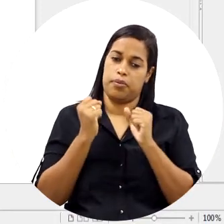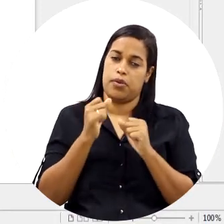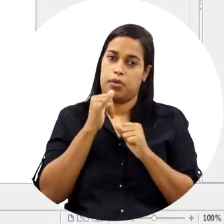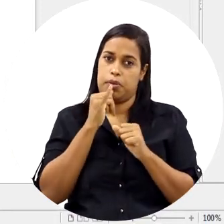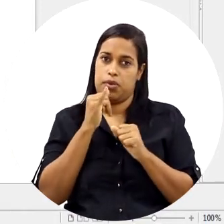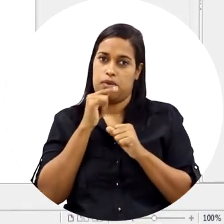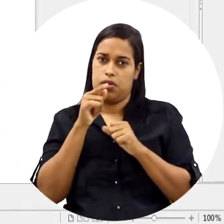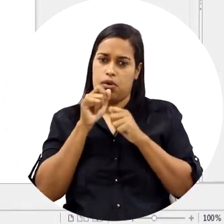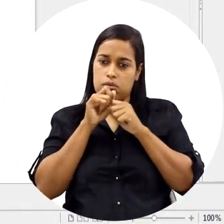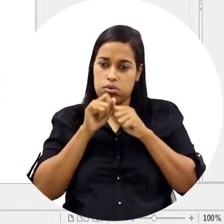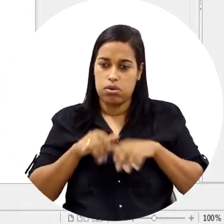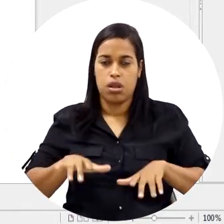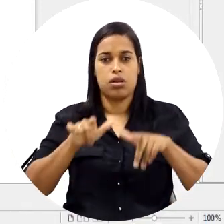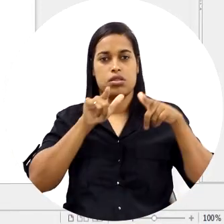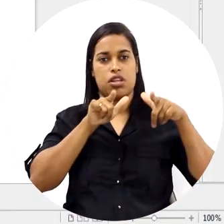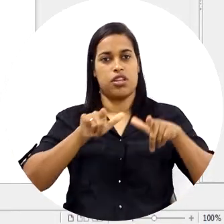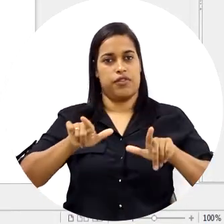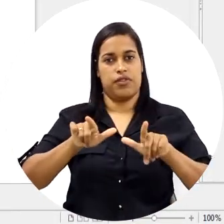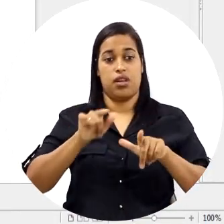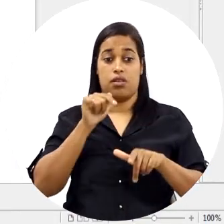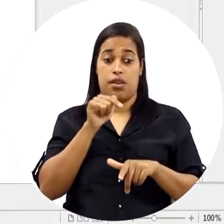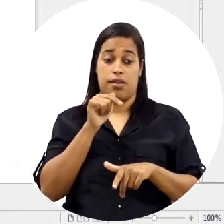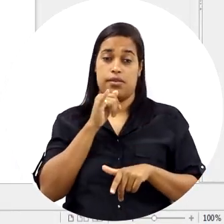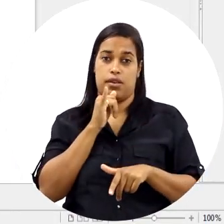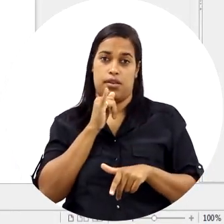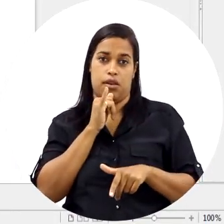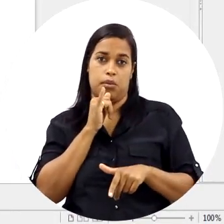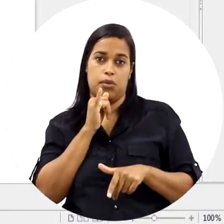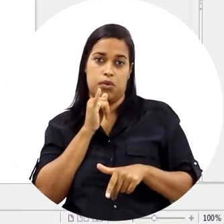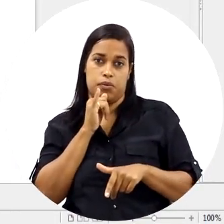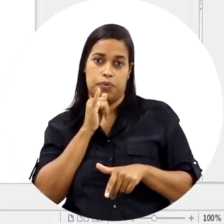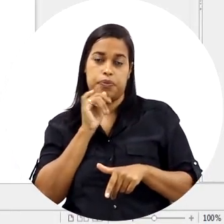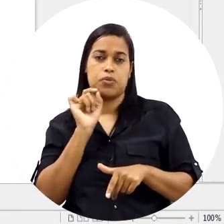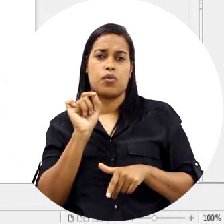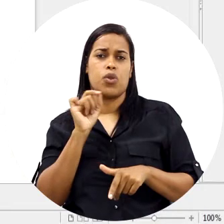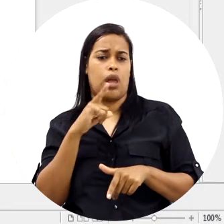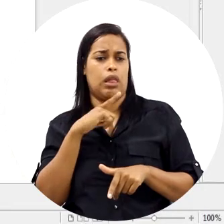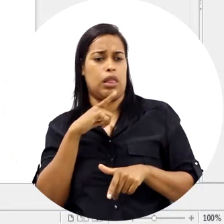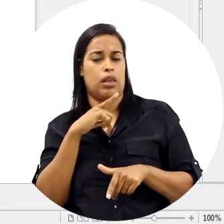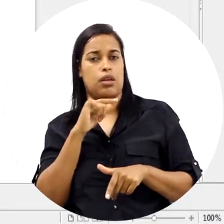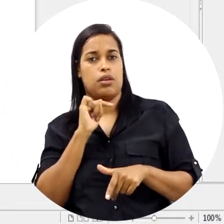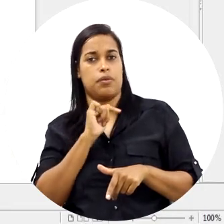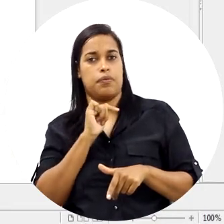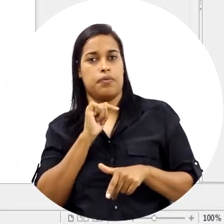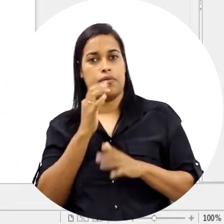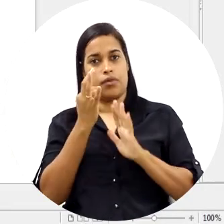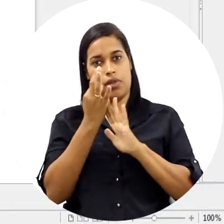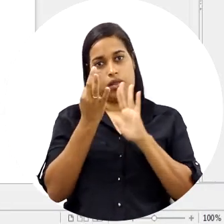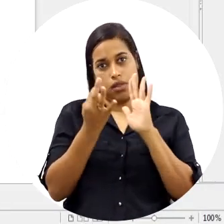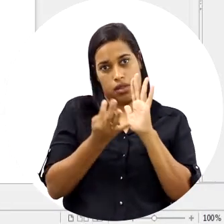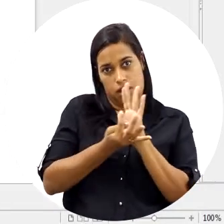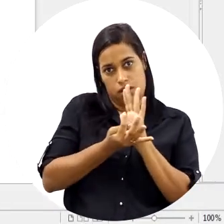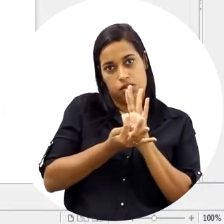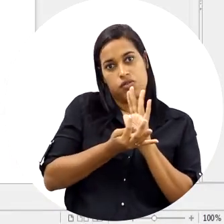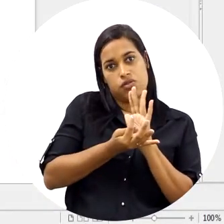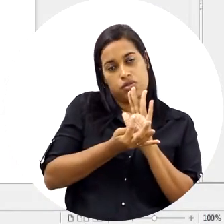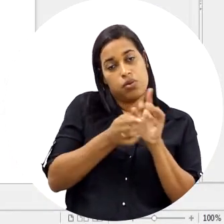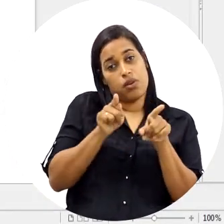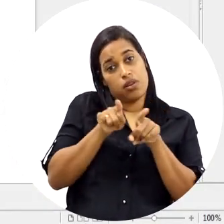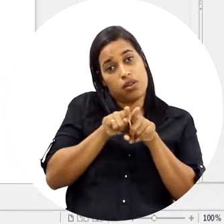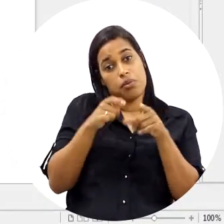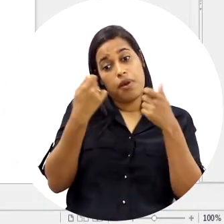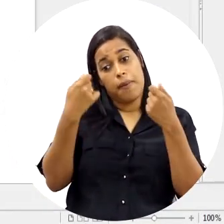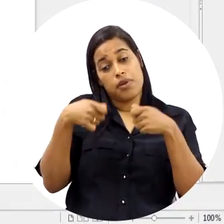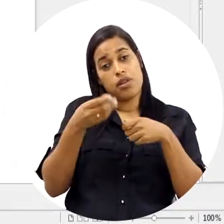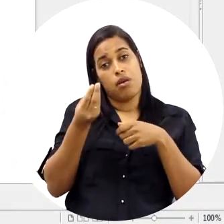emitir, por exemplo, todos os certificados. Então, nesse exemplo aqui, o que é que a gente tem de um texto padrão e a parte onde você vai